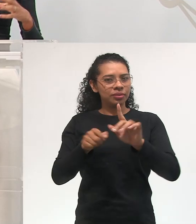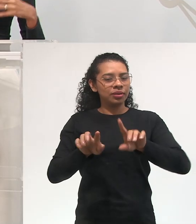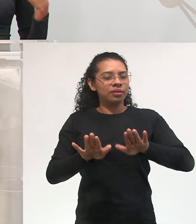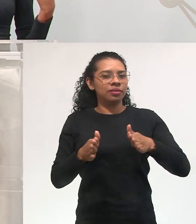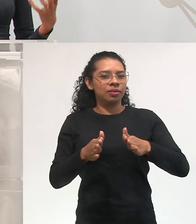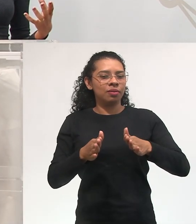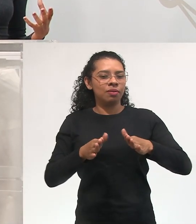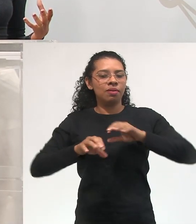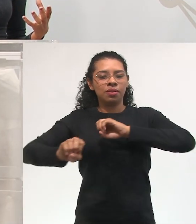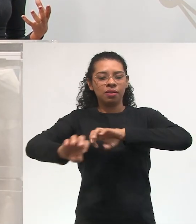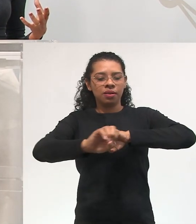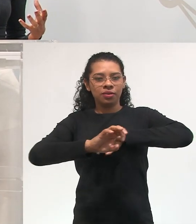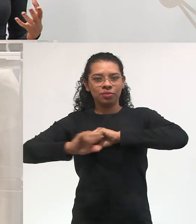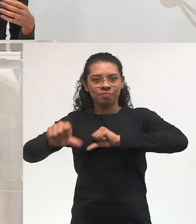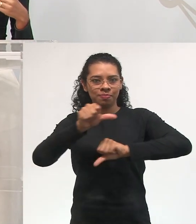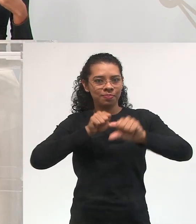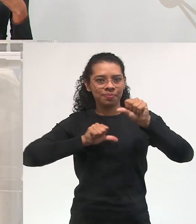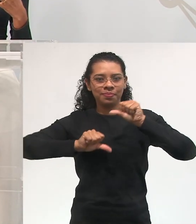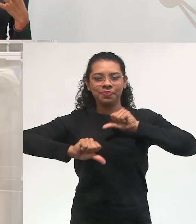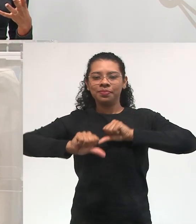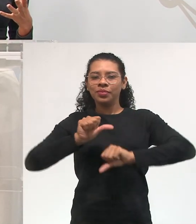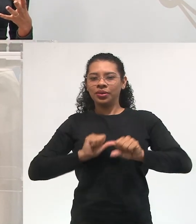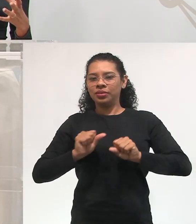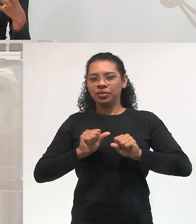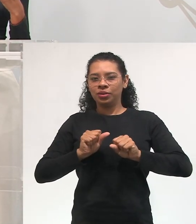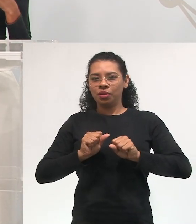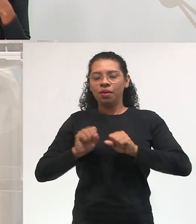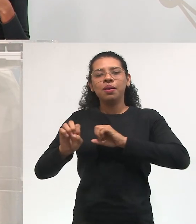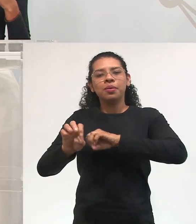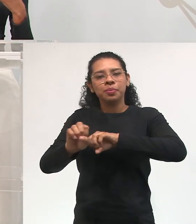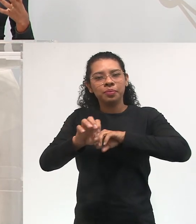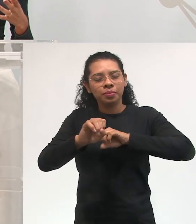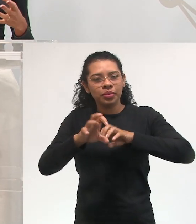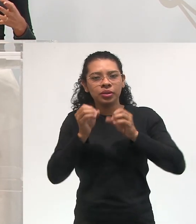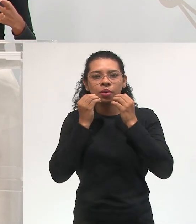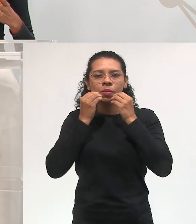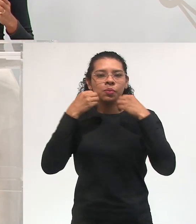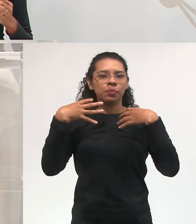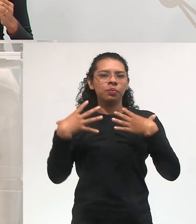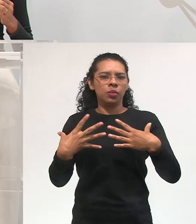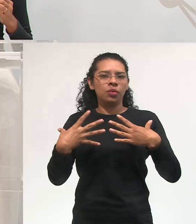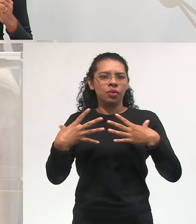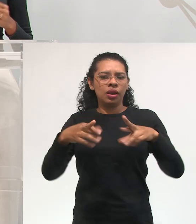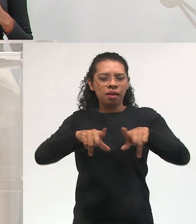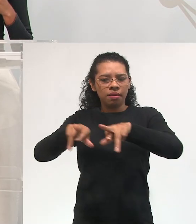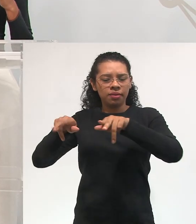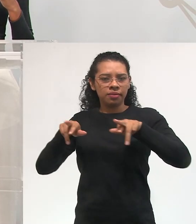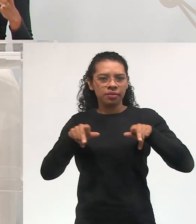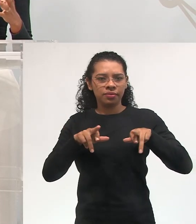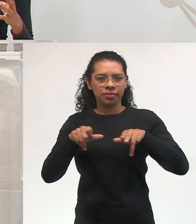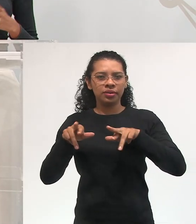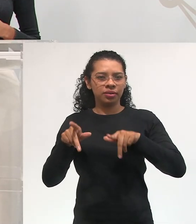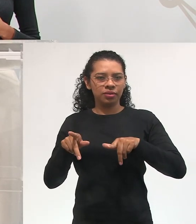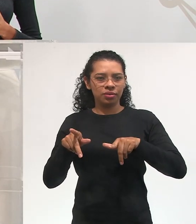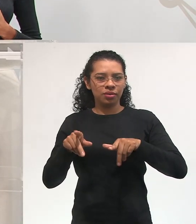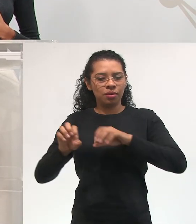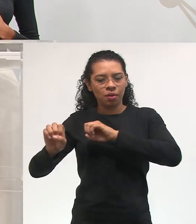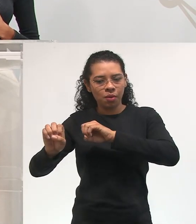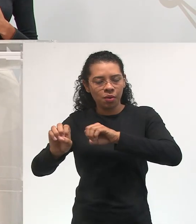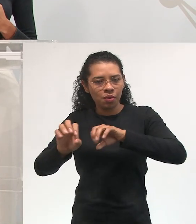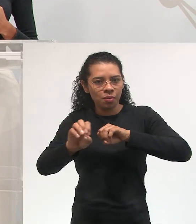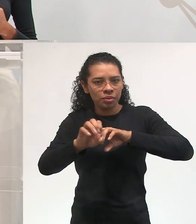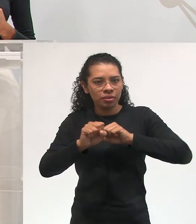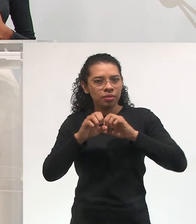é transformadora, ela vai ser uma educação crítica, né? É uma educação que